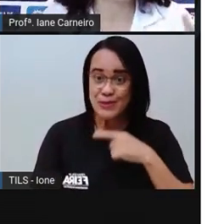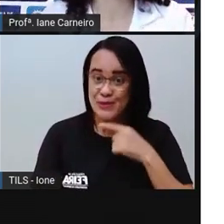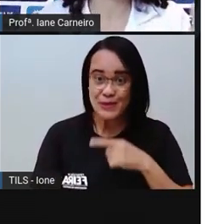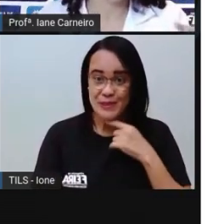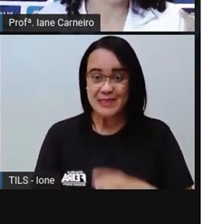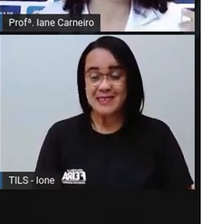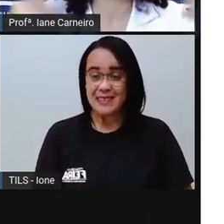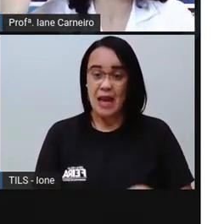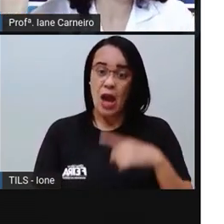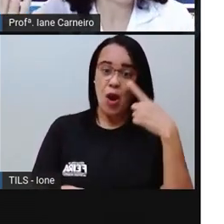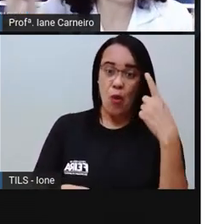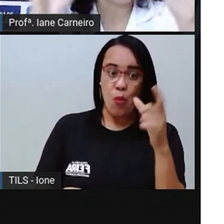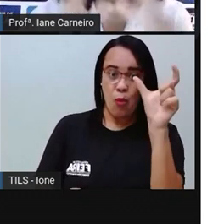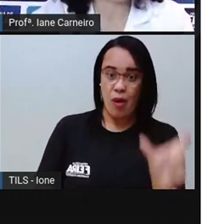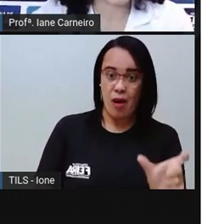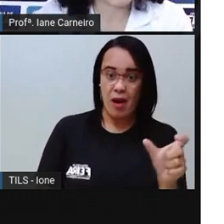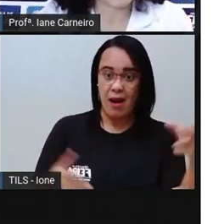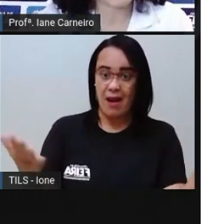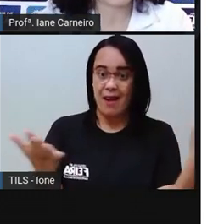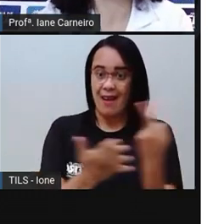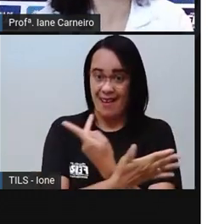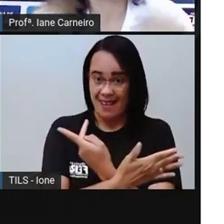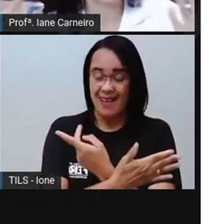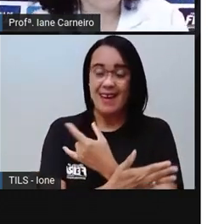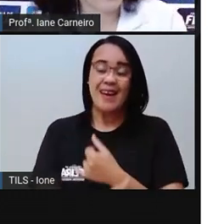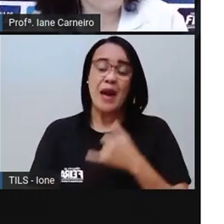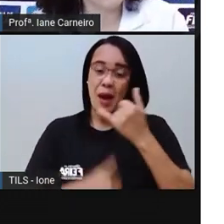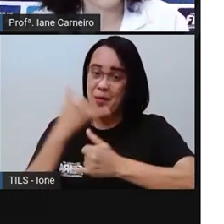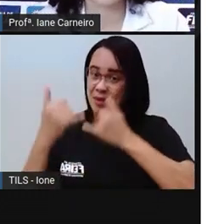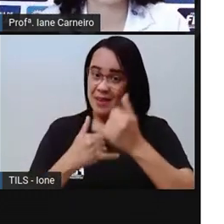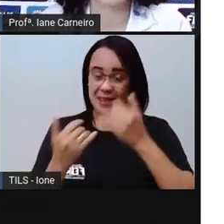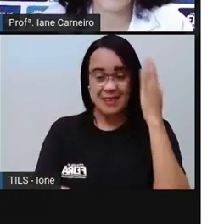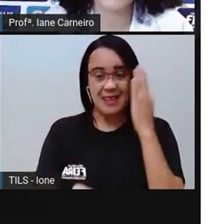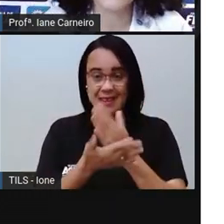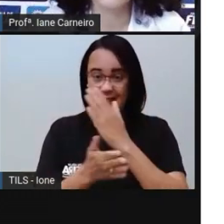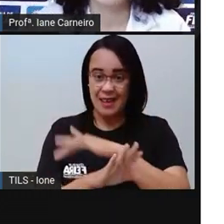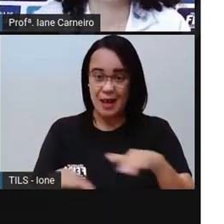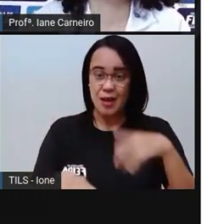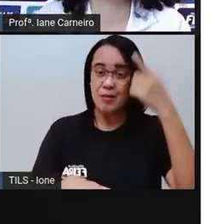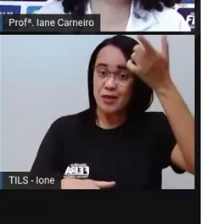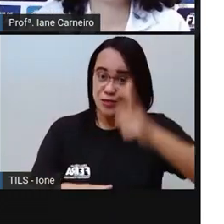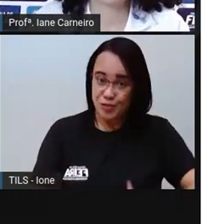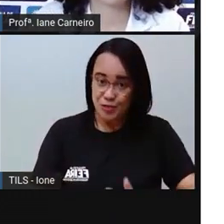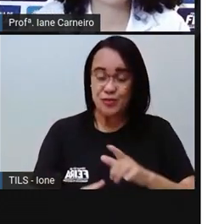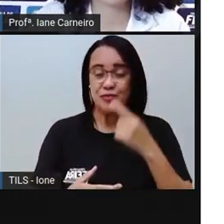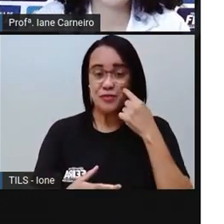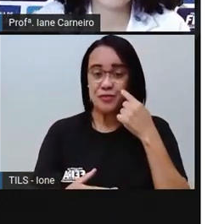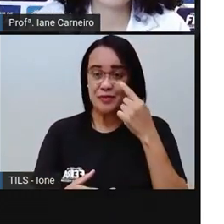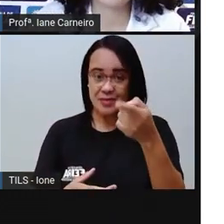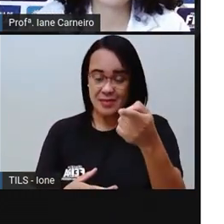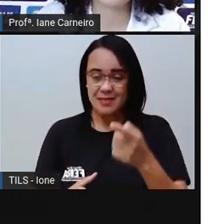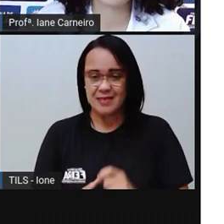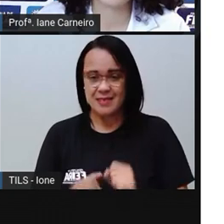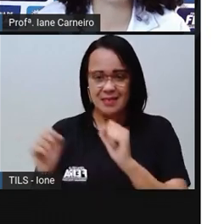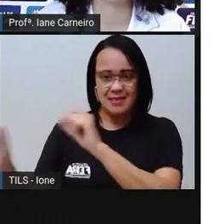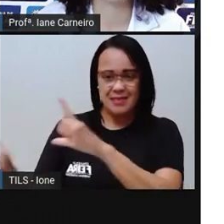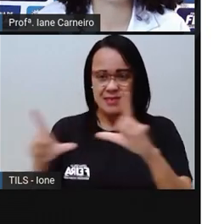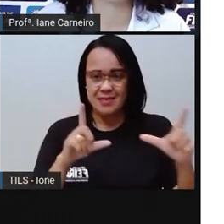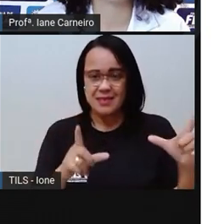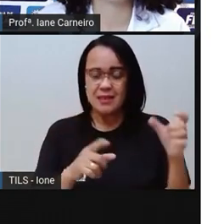que uma delas erra. E aí a brincadeira acaba e elas começam de novo, tá certo? Então vamos lá, a prova vai soltar aqui para